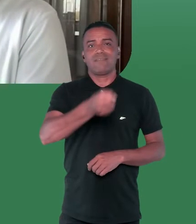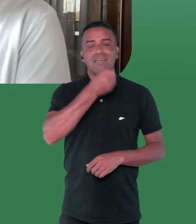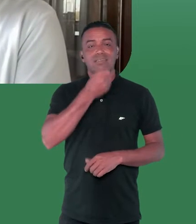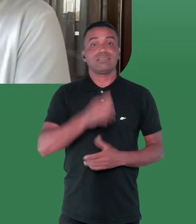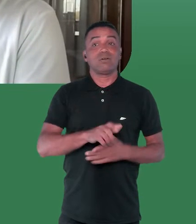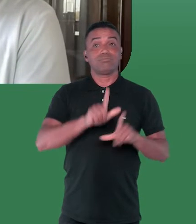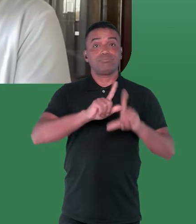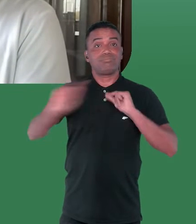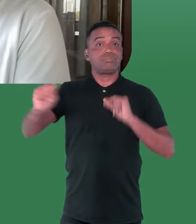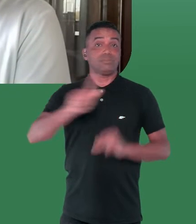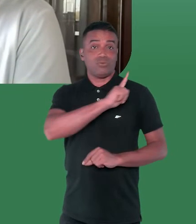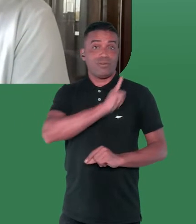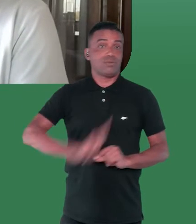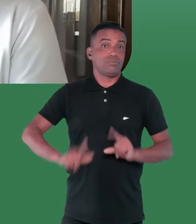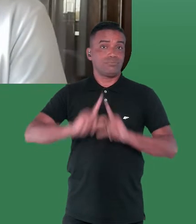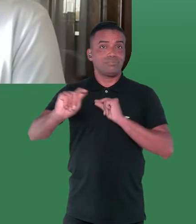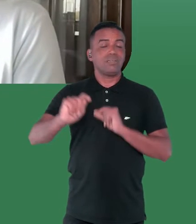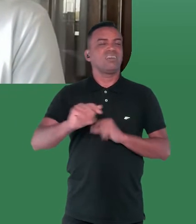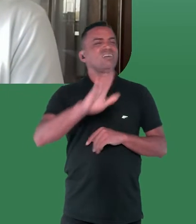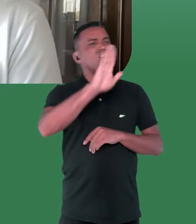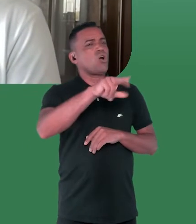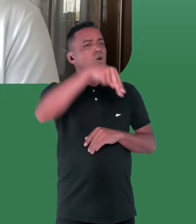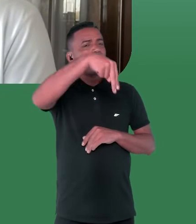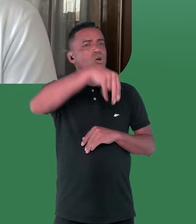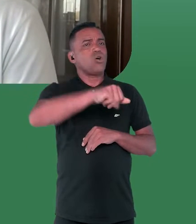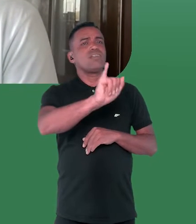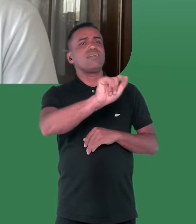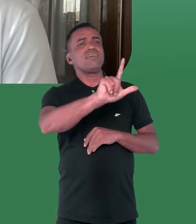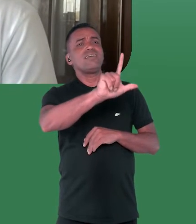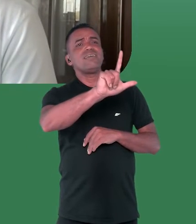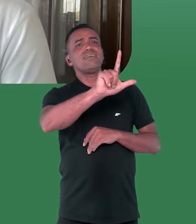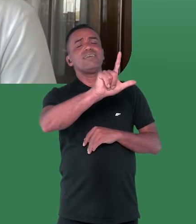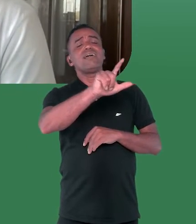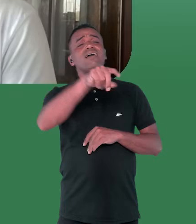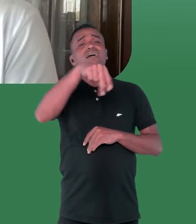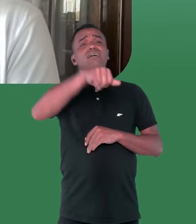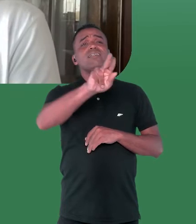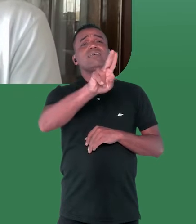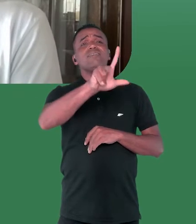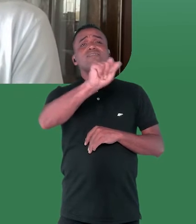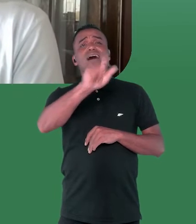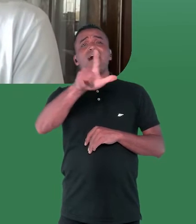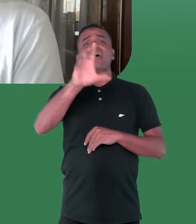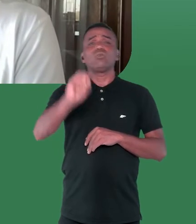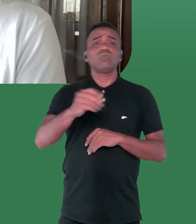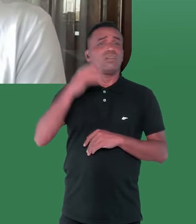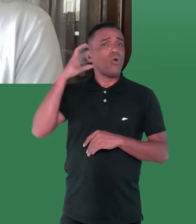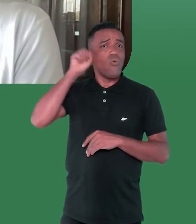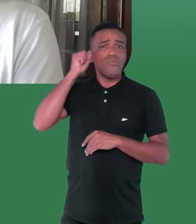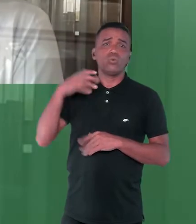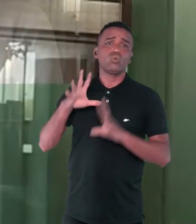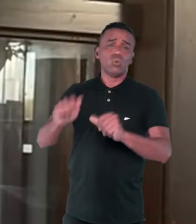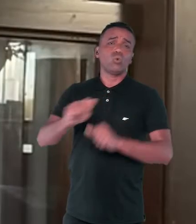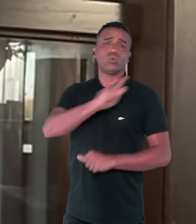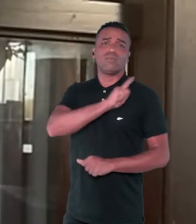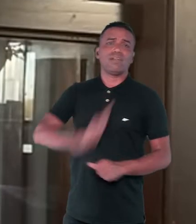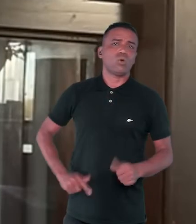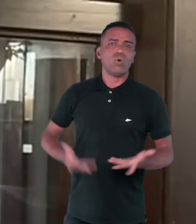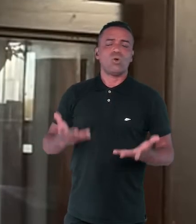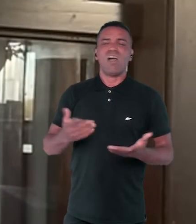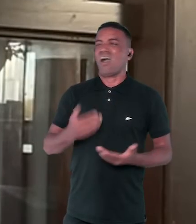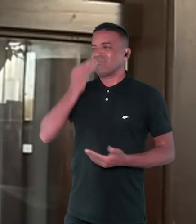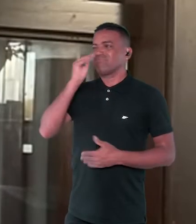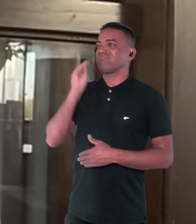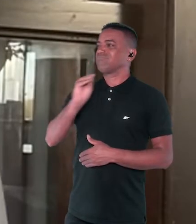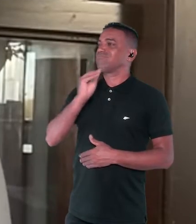governador saiu, e eu virei e falei: Nivaldo, não faça isso, você me desmoralizou, o governador te escutou tudo, ele era amigável, porque eu estou nem aí para os